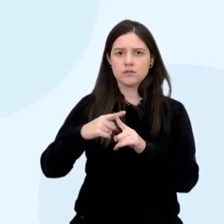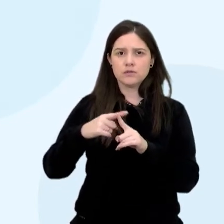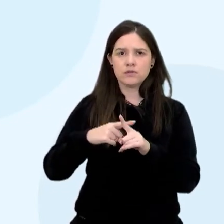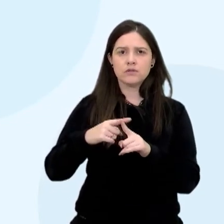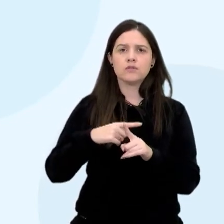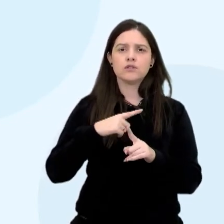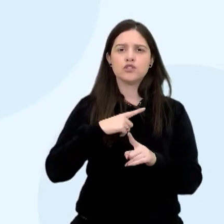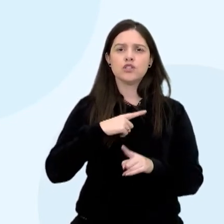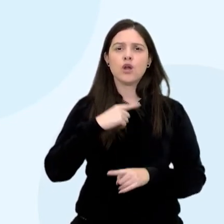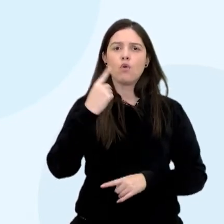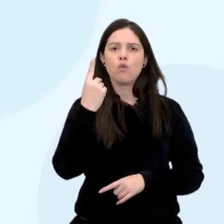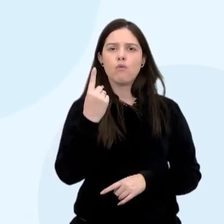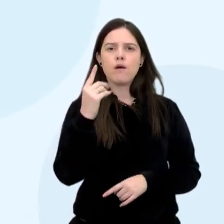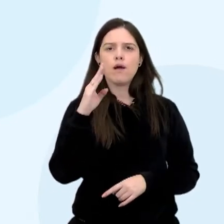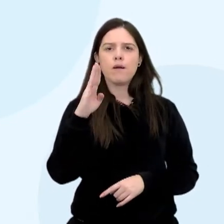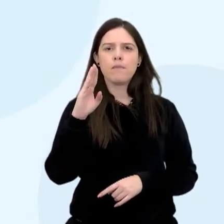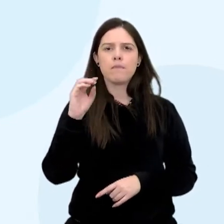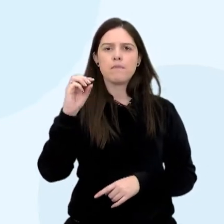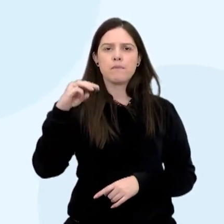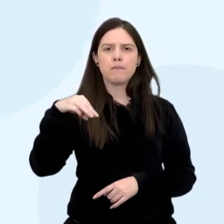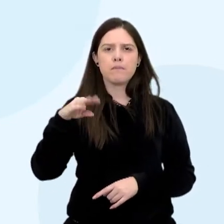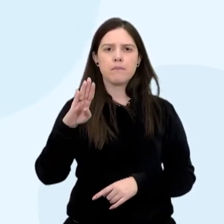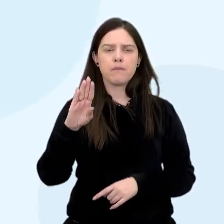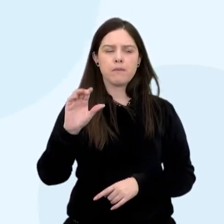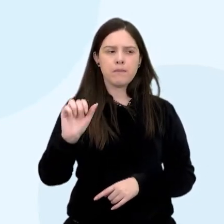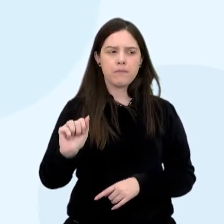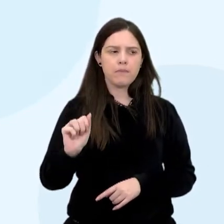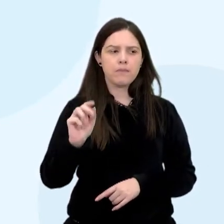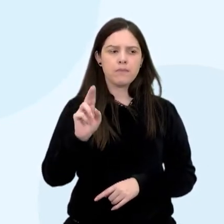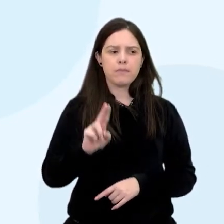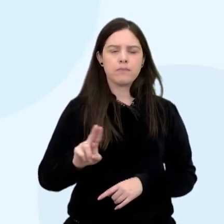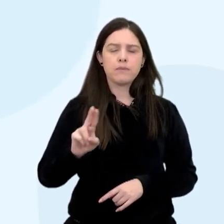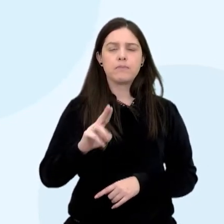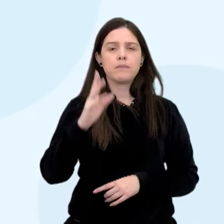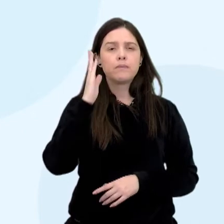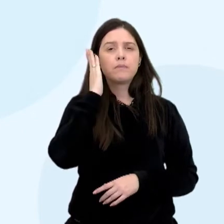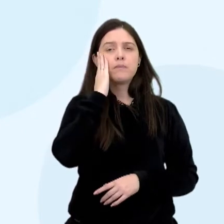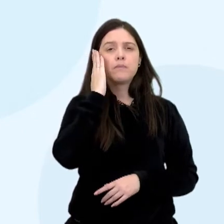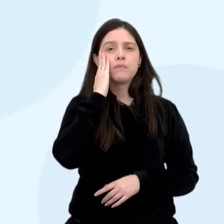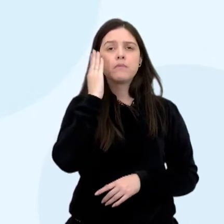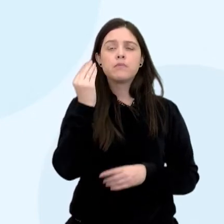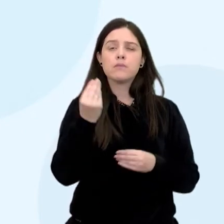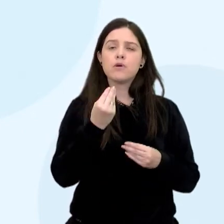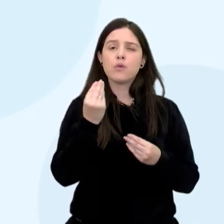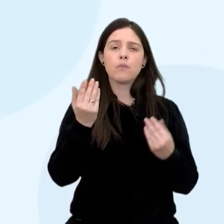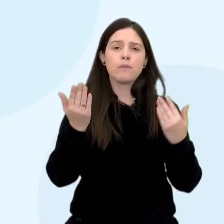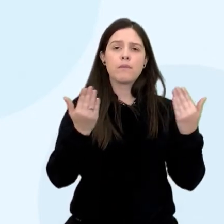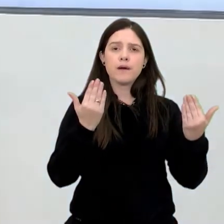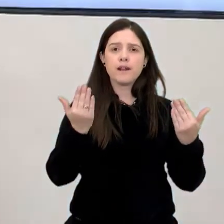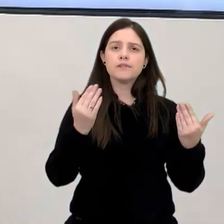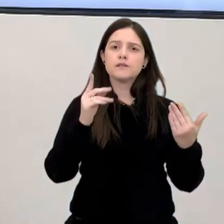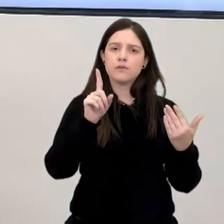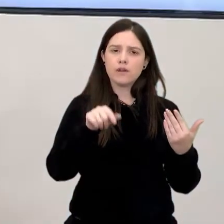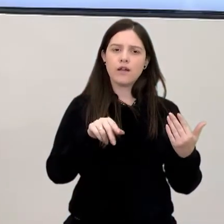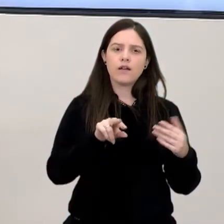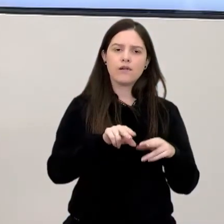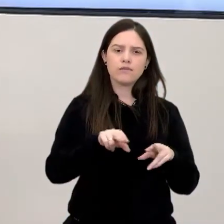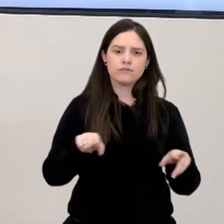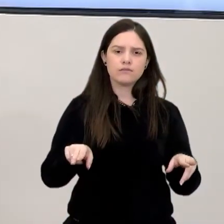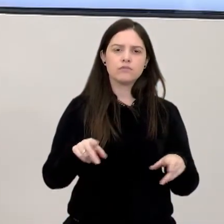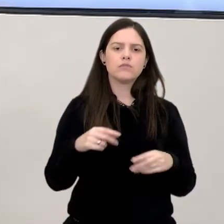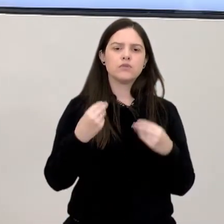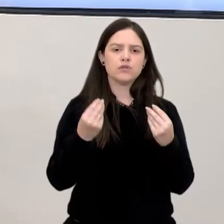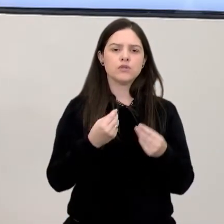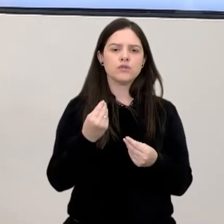uma bomba e foi medida a temperatura de onde não tinha nada, para fazer uma comparação e a eficiência, para ver se realmente